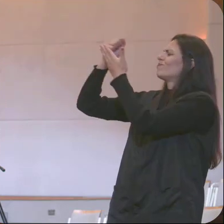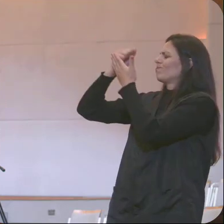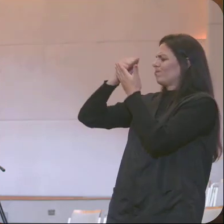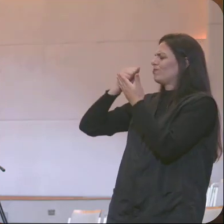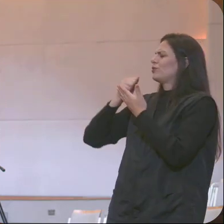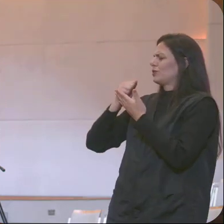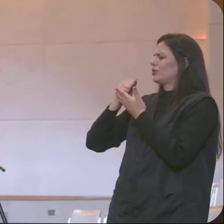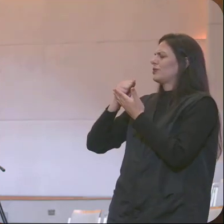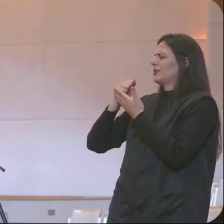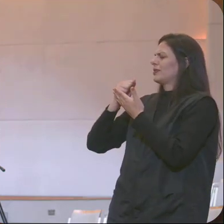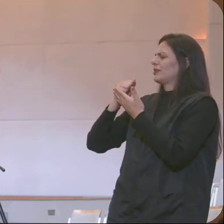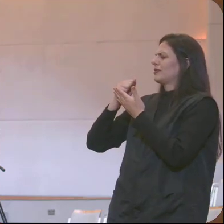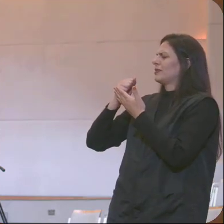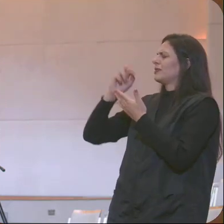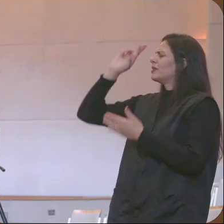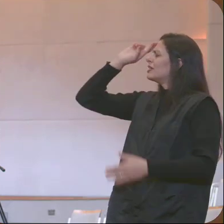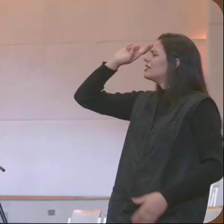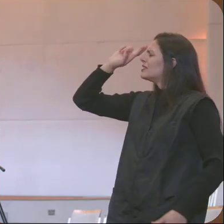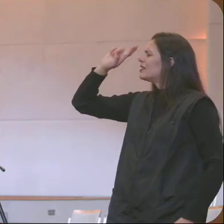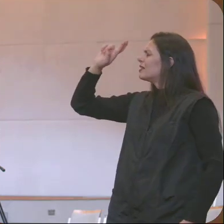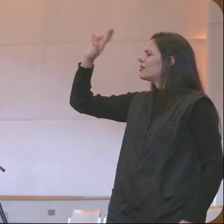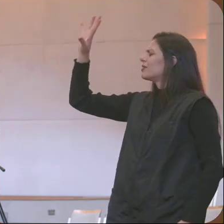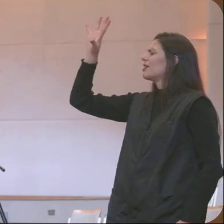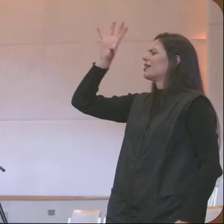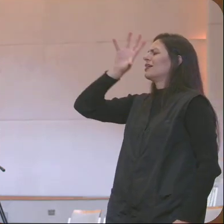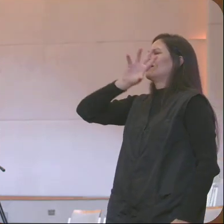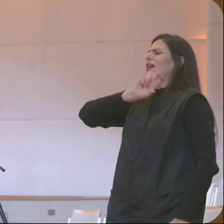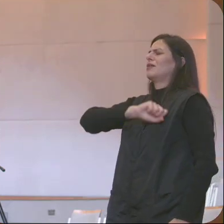Senhor ama estar conosco.